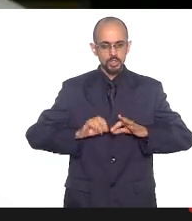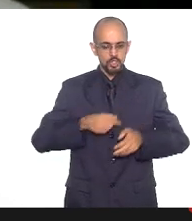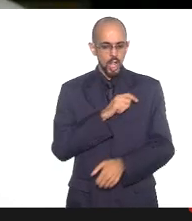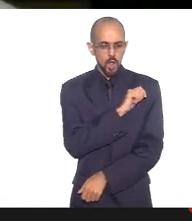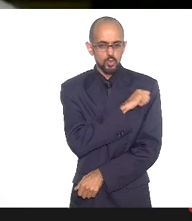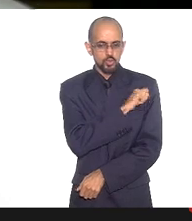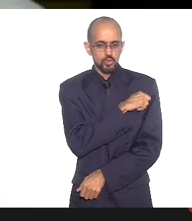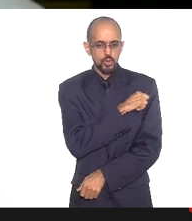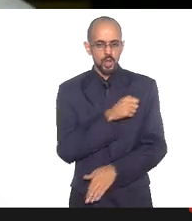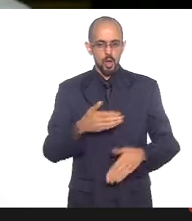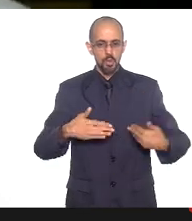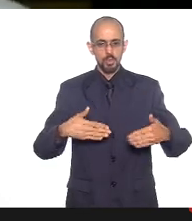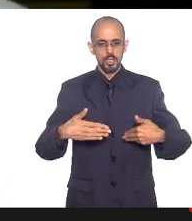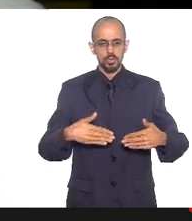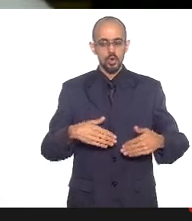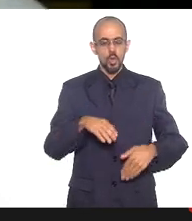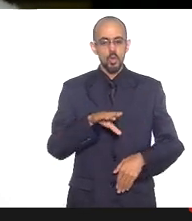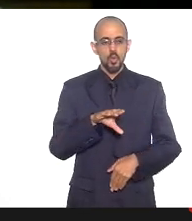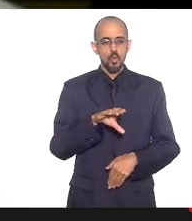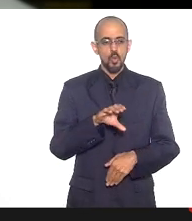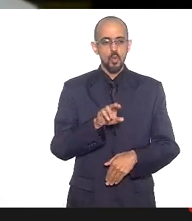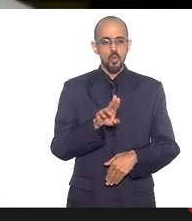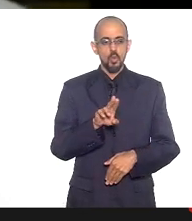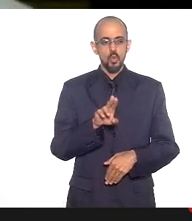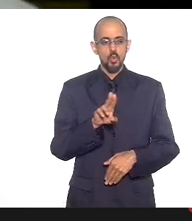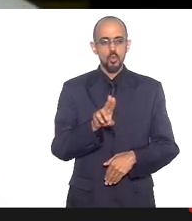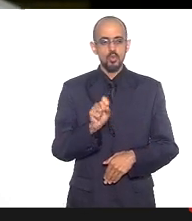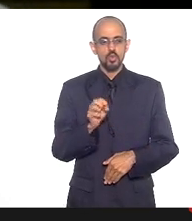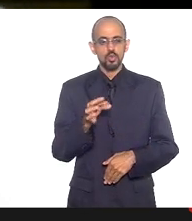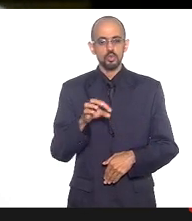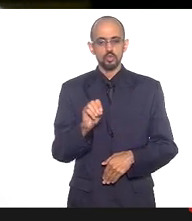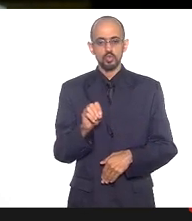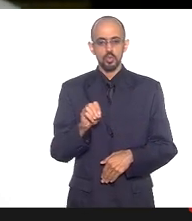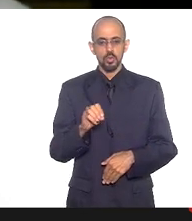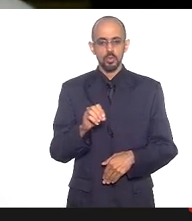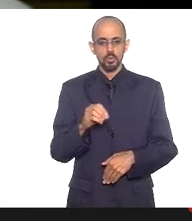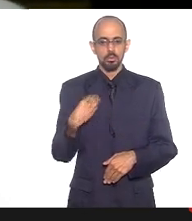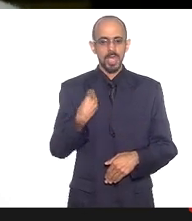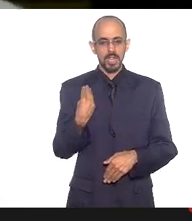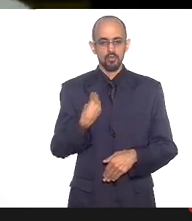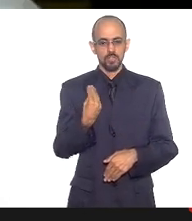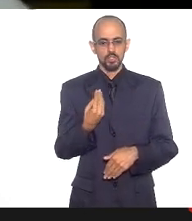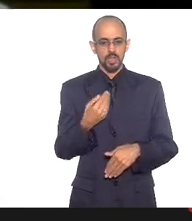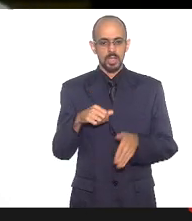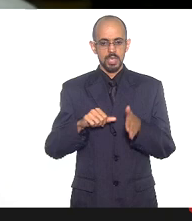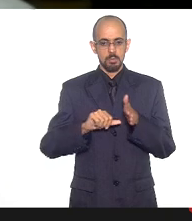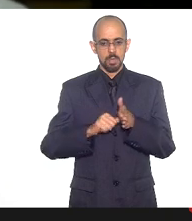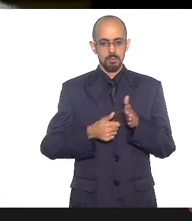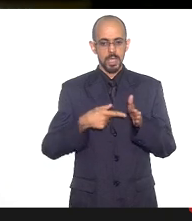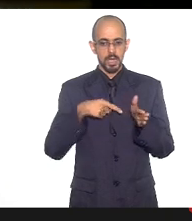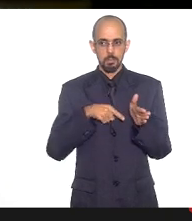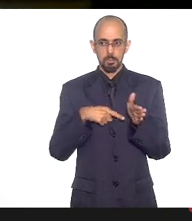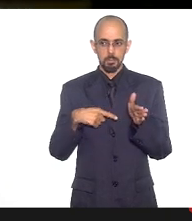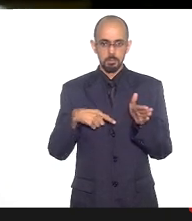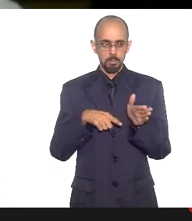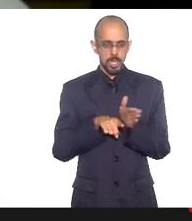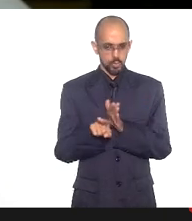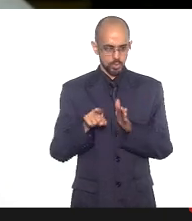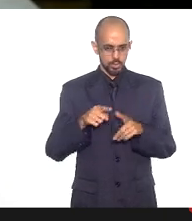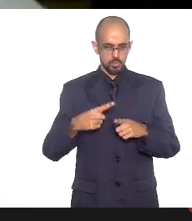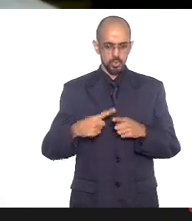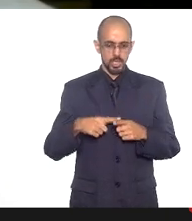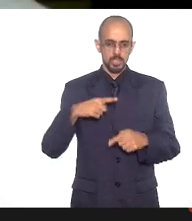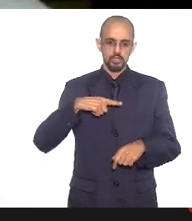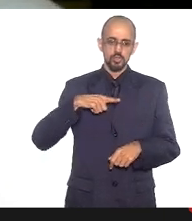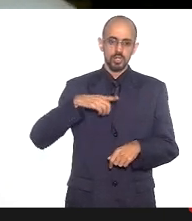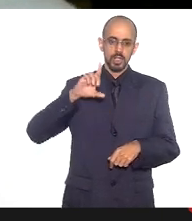Relação custo-benefício. Essa é a minha primeira pergunta, porque isso gera direitos de terceiros.